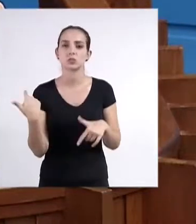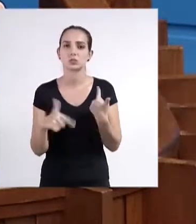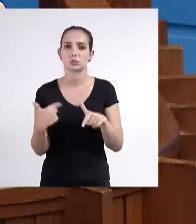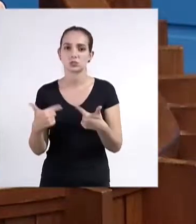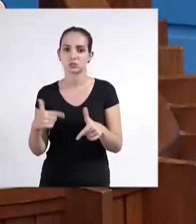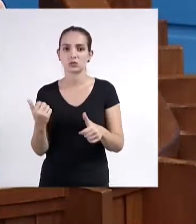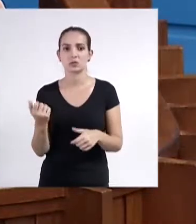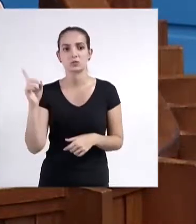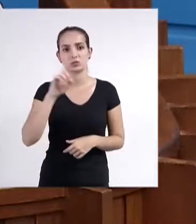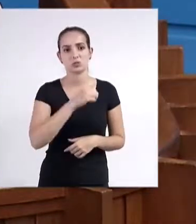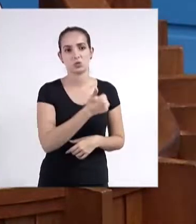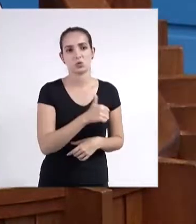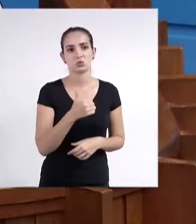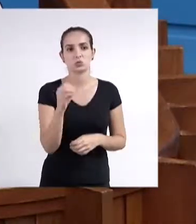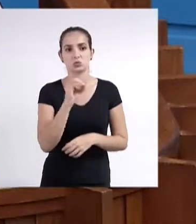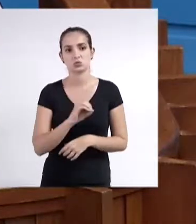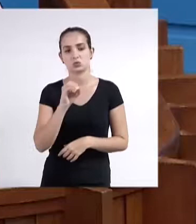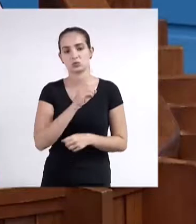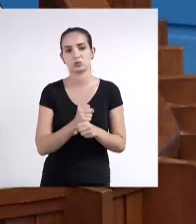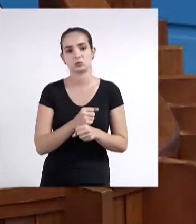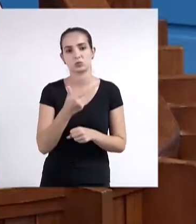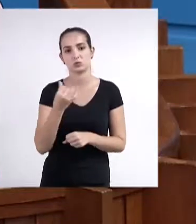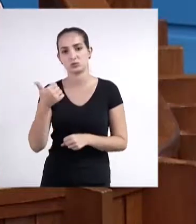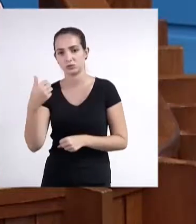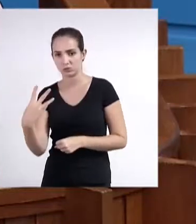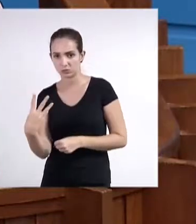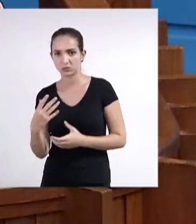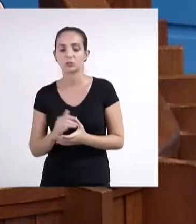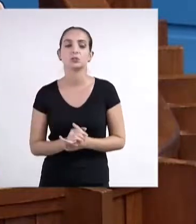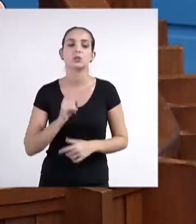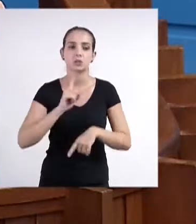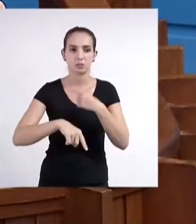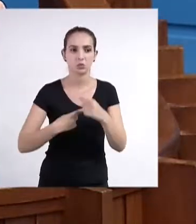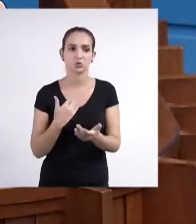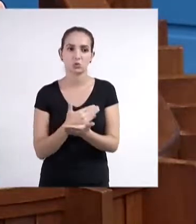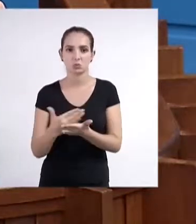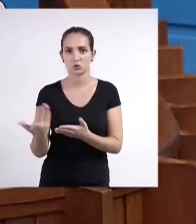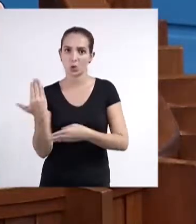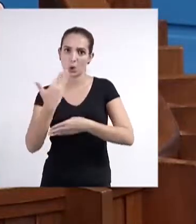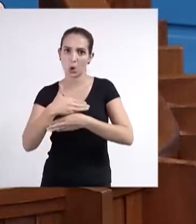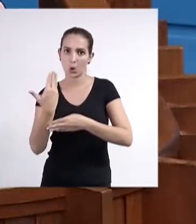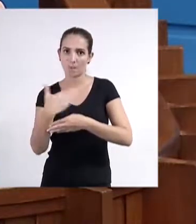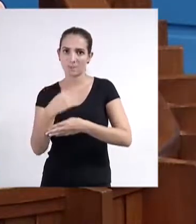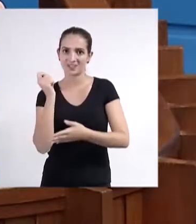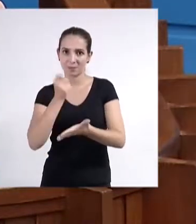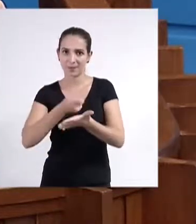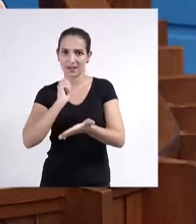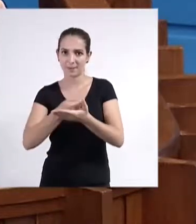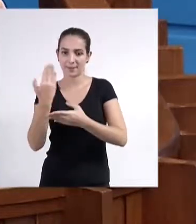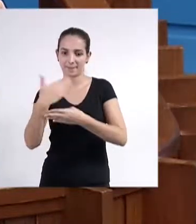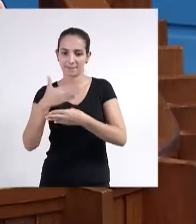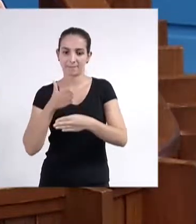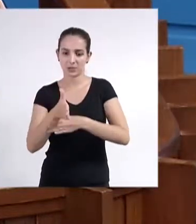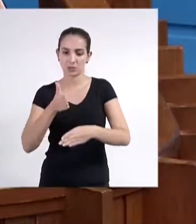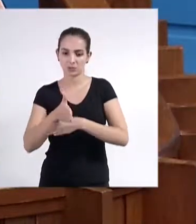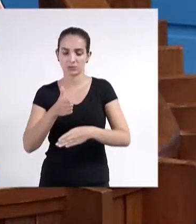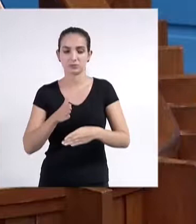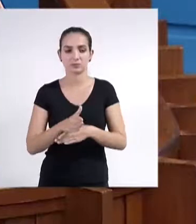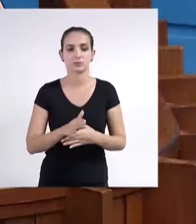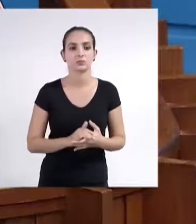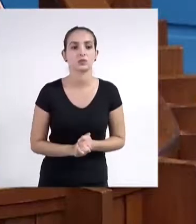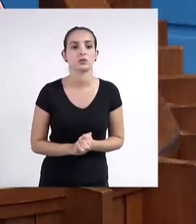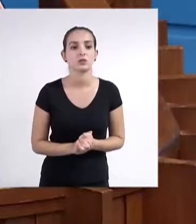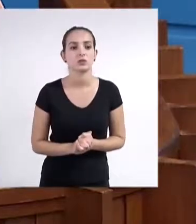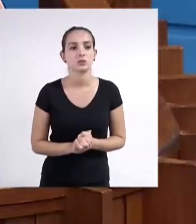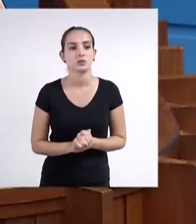11 de outubro de 2014, a cobrança do pedágio começou em 14 de setembro de 2015, com um compromisso contratual de todo o